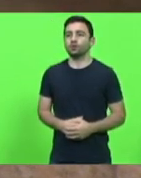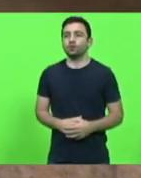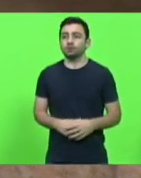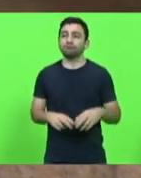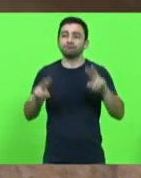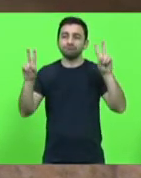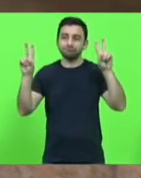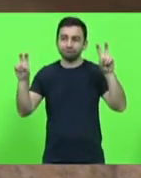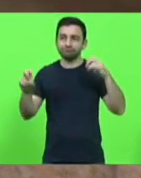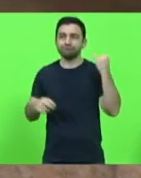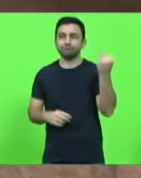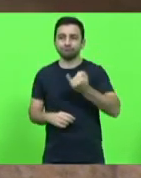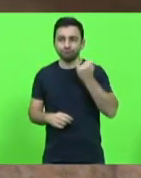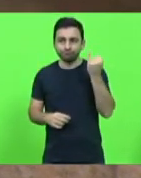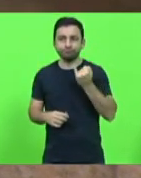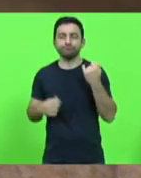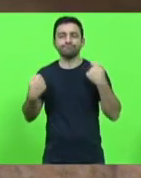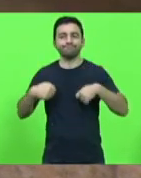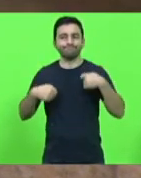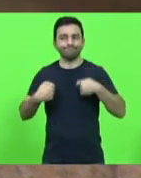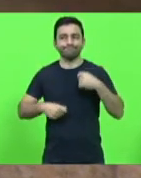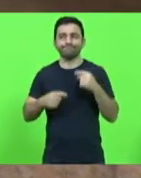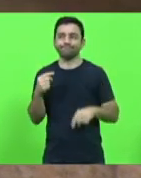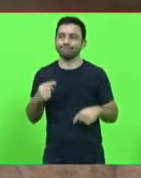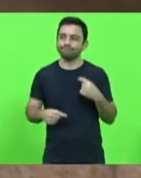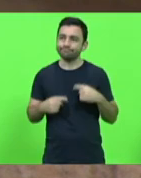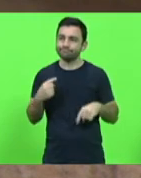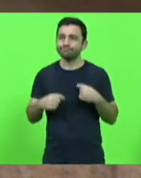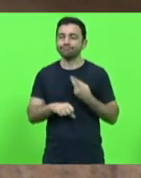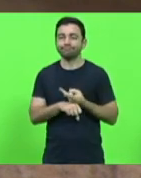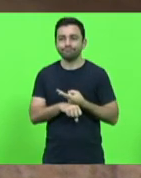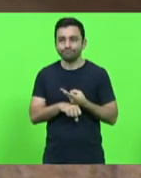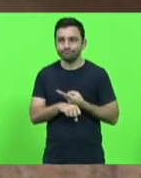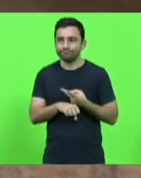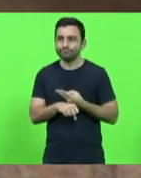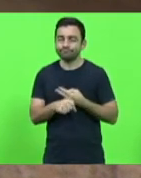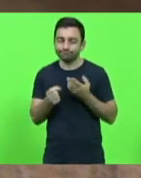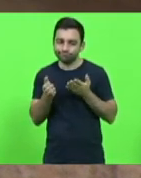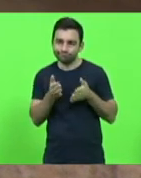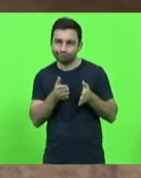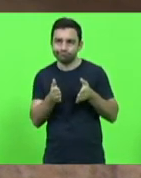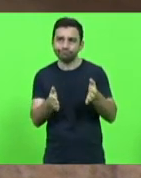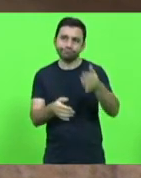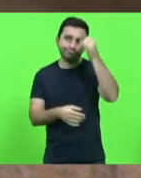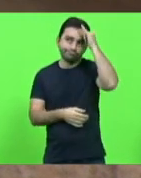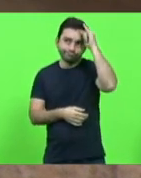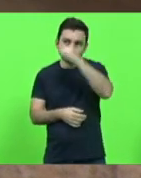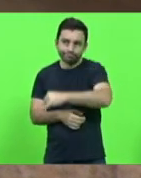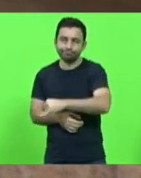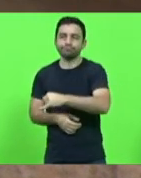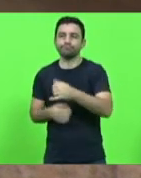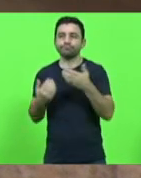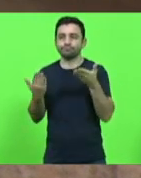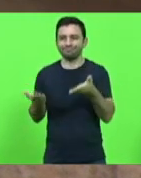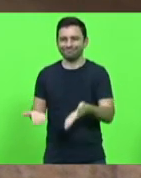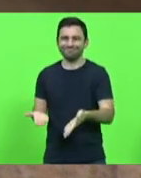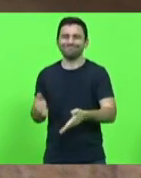realmente precisamos buscar caminhos para prevenir e combater esse